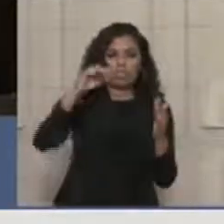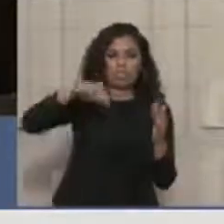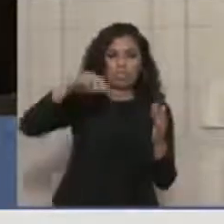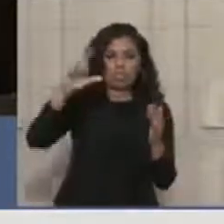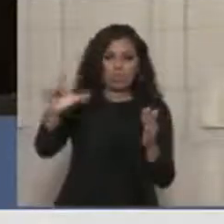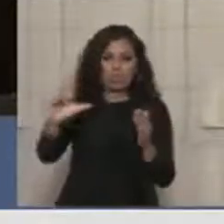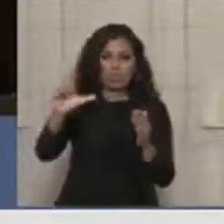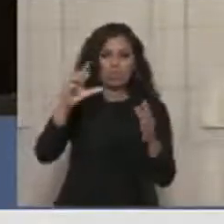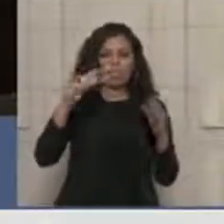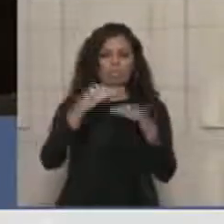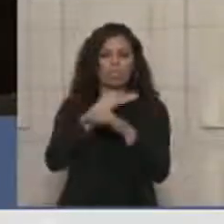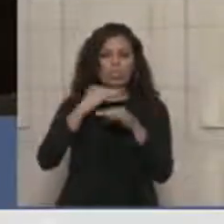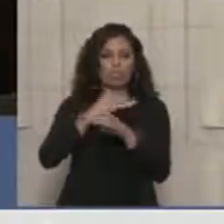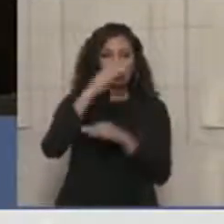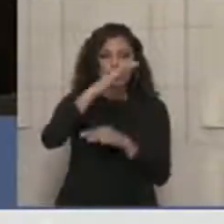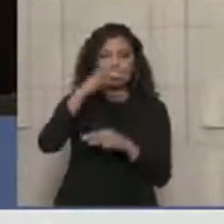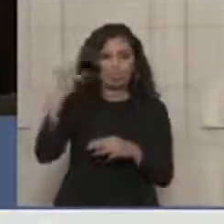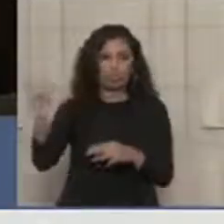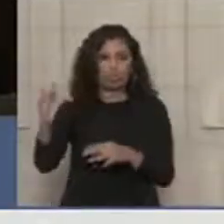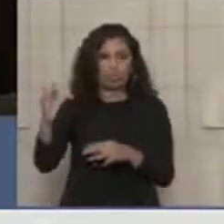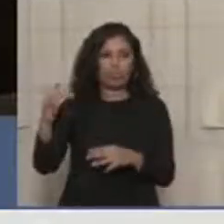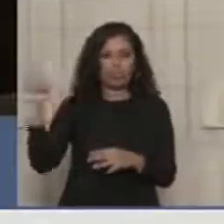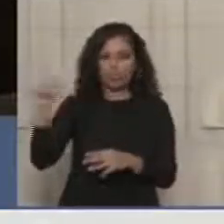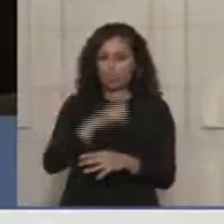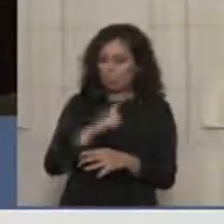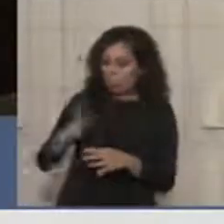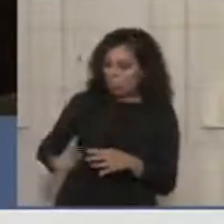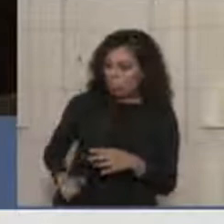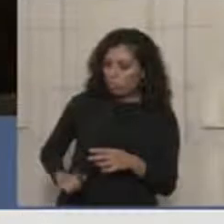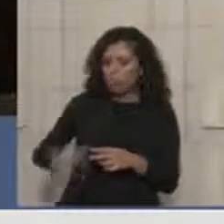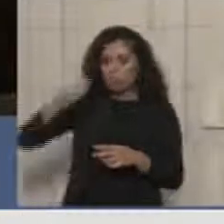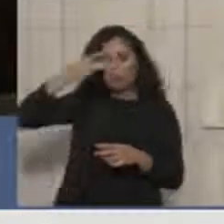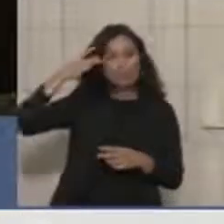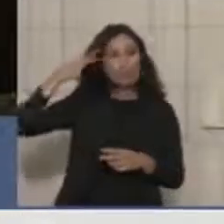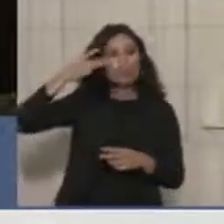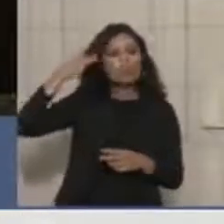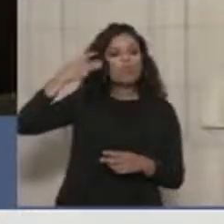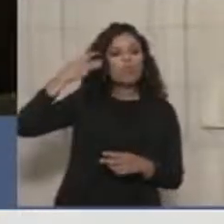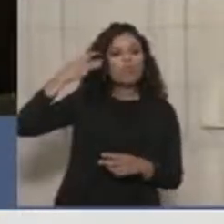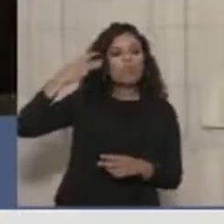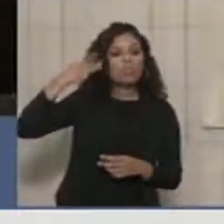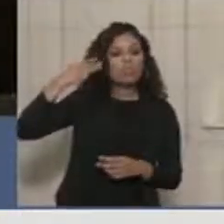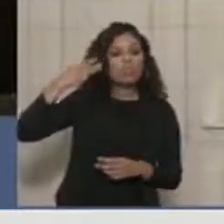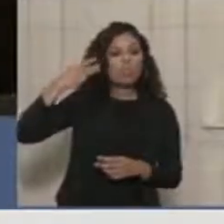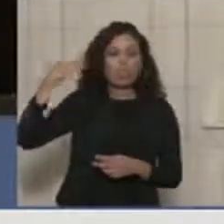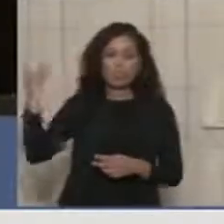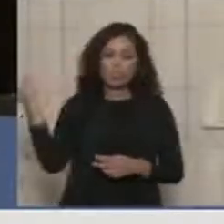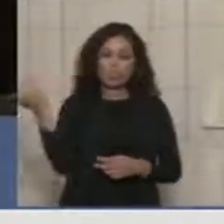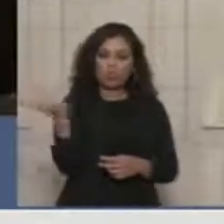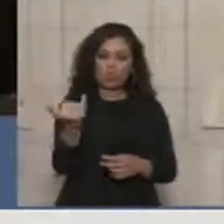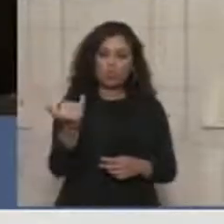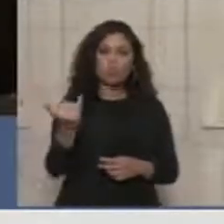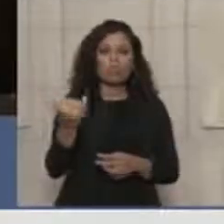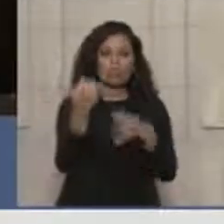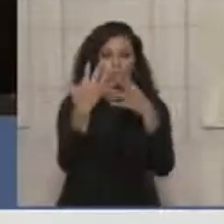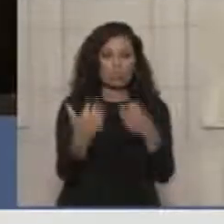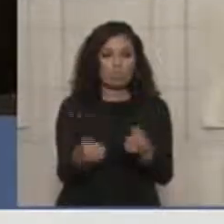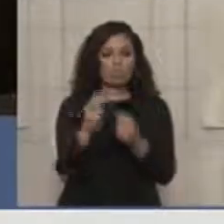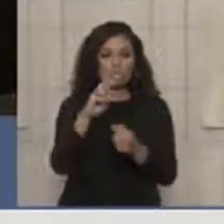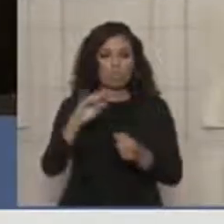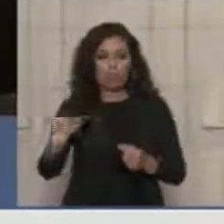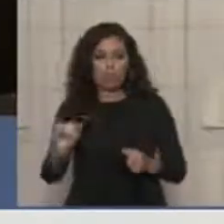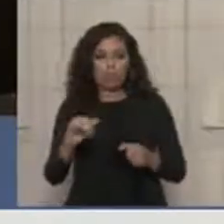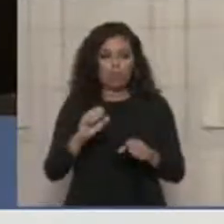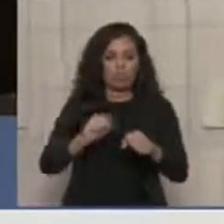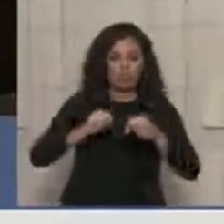encontra fechado, e o governador, sensível à causa, já nos falou que vai viabilizar e tomar todos os